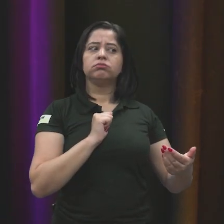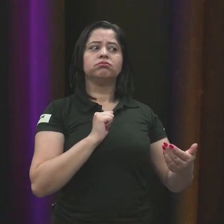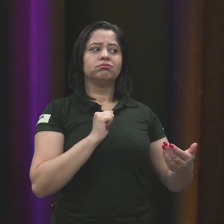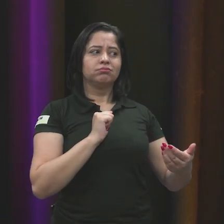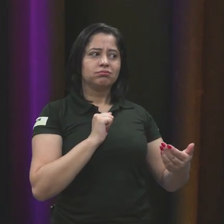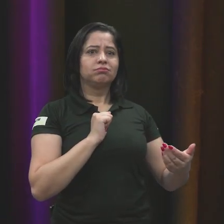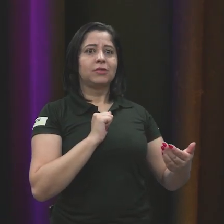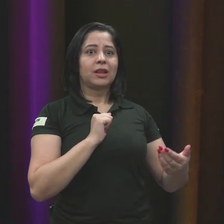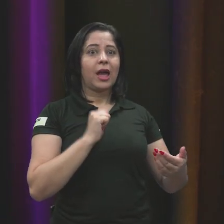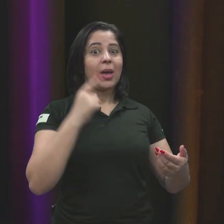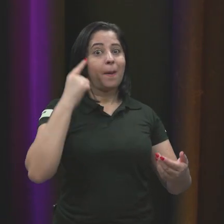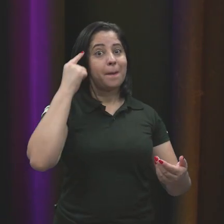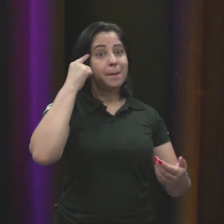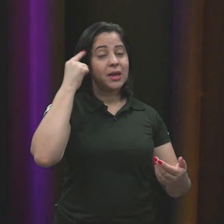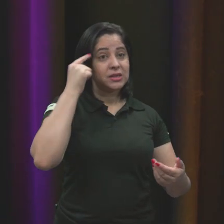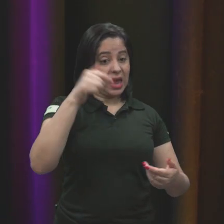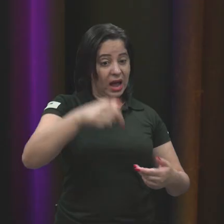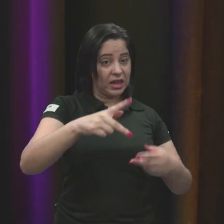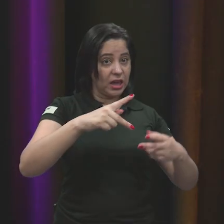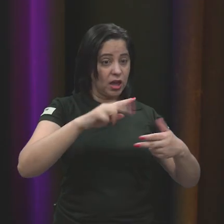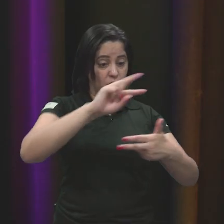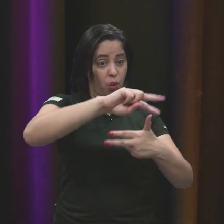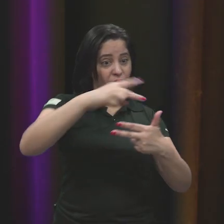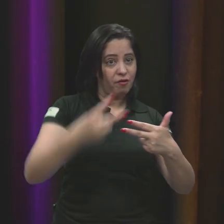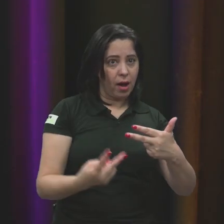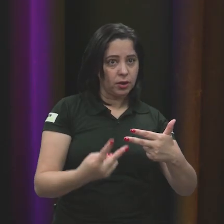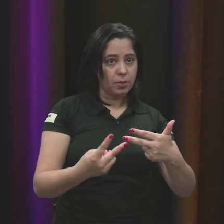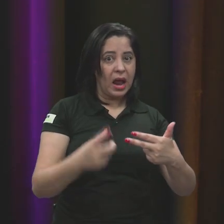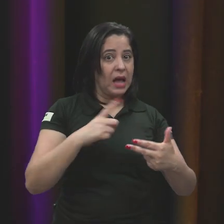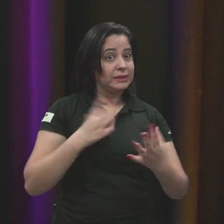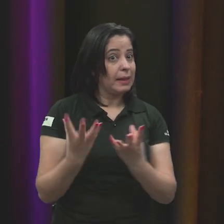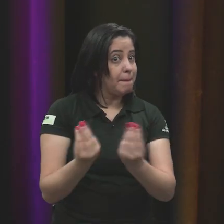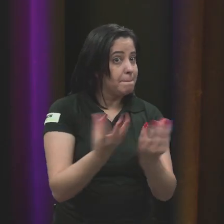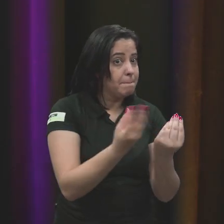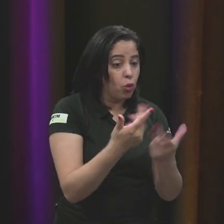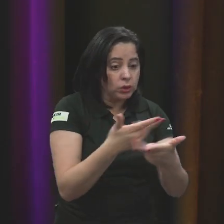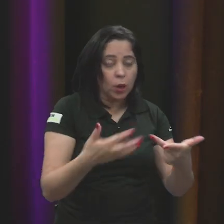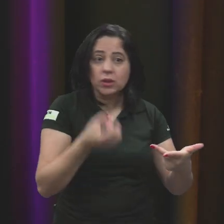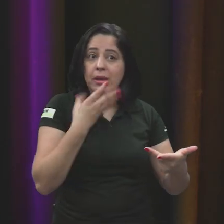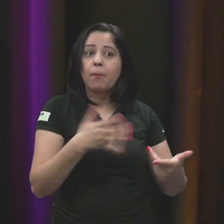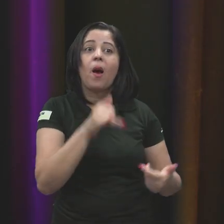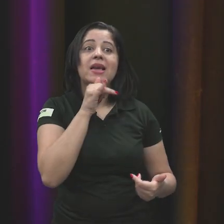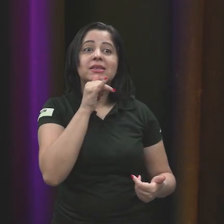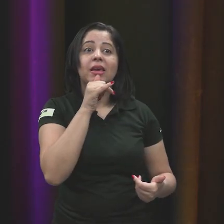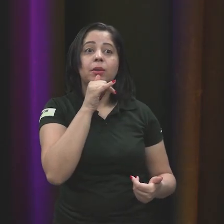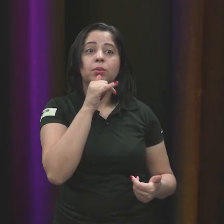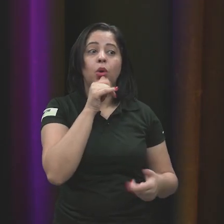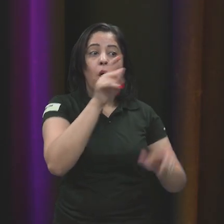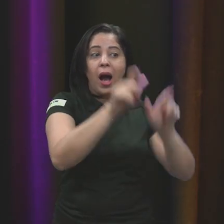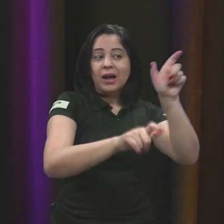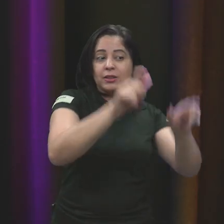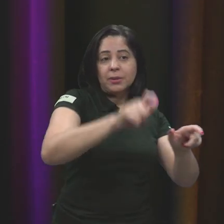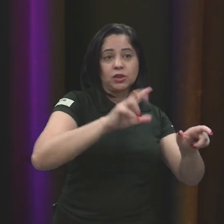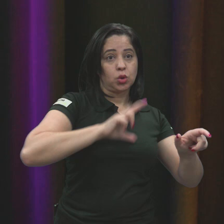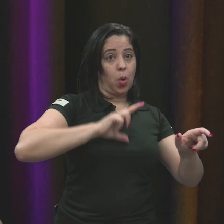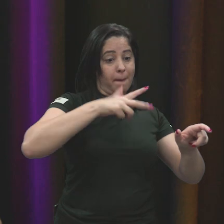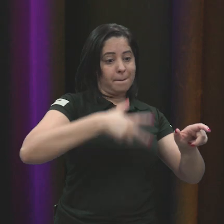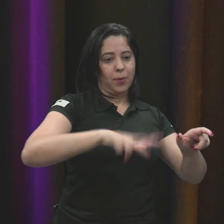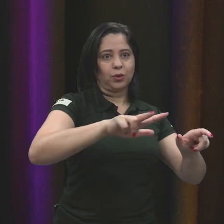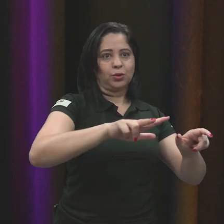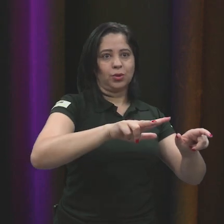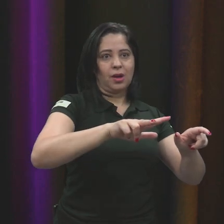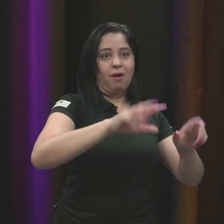que aqui nós tivemos muita coisa boa, né? Não só os portugueses que passaram por aqui, mas também tem os índios, tem